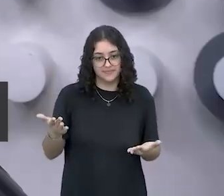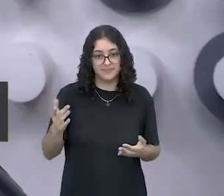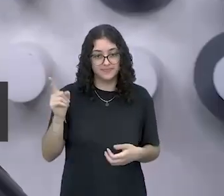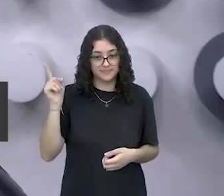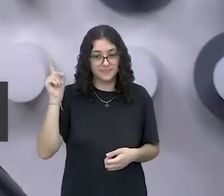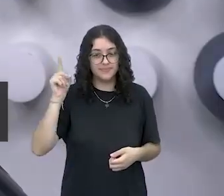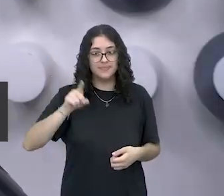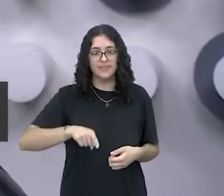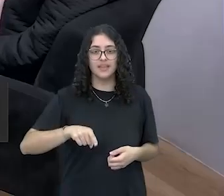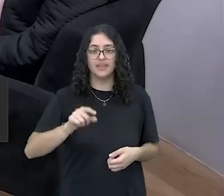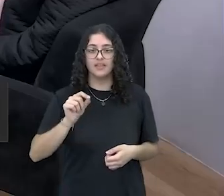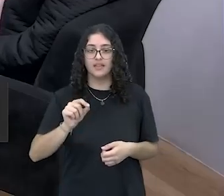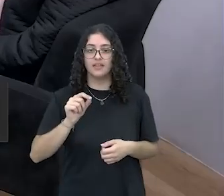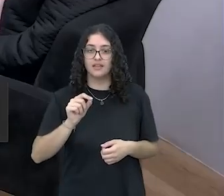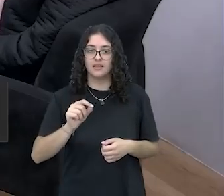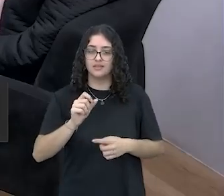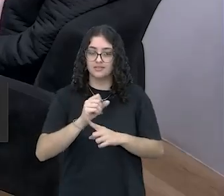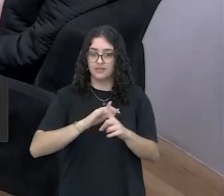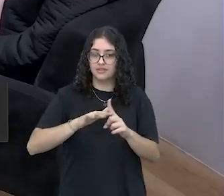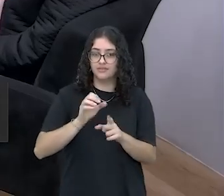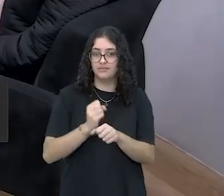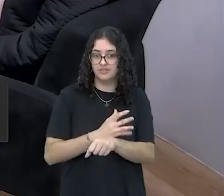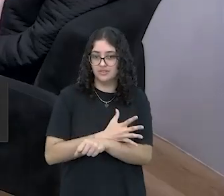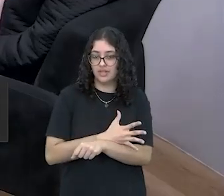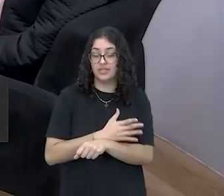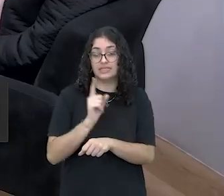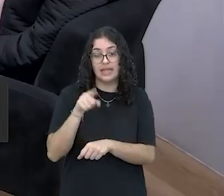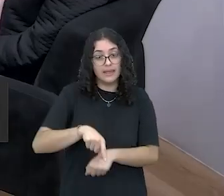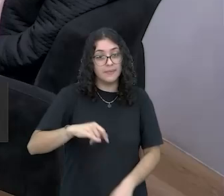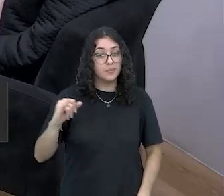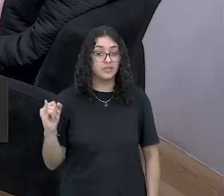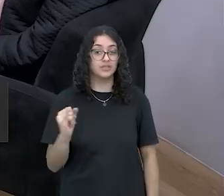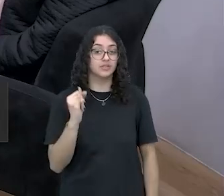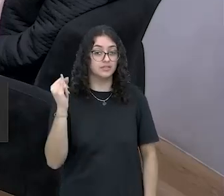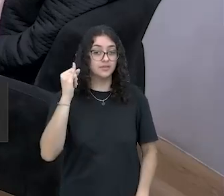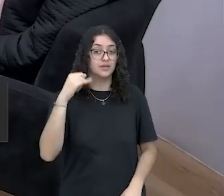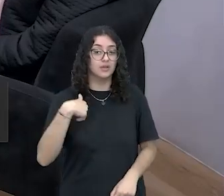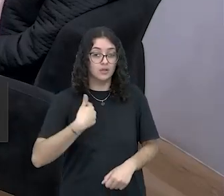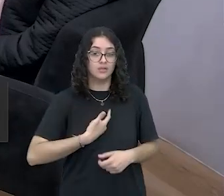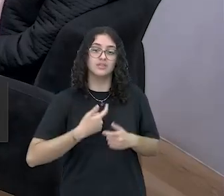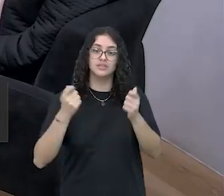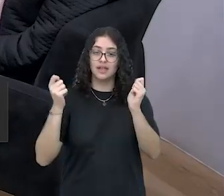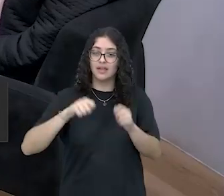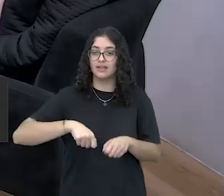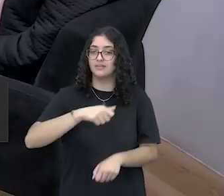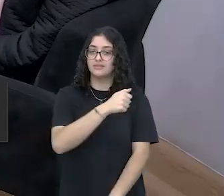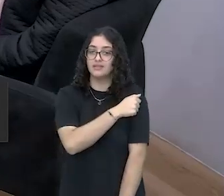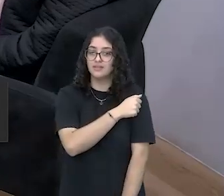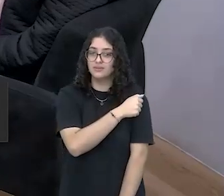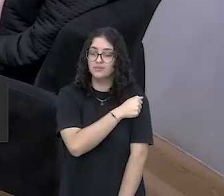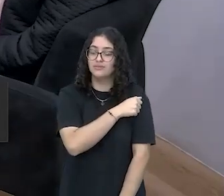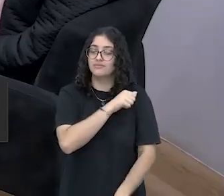questões socioemocionais, né? Muito importantes e que nós podemos passar para os estudantes que